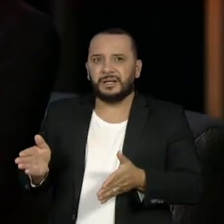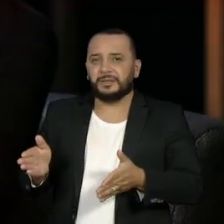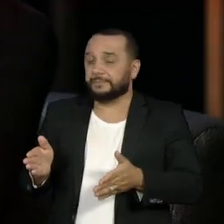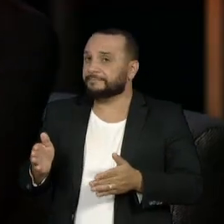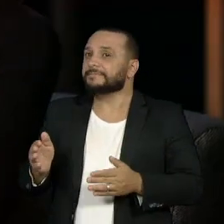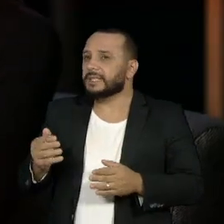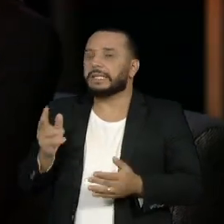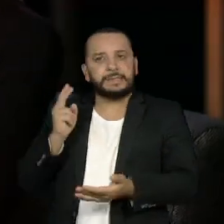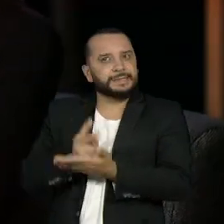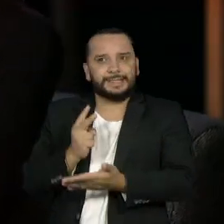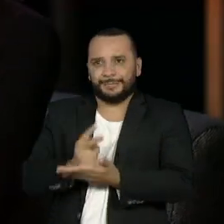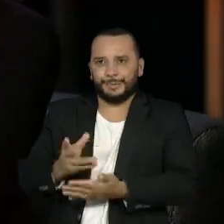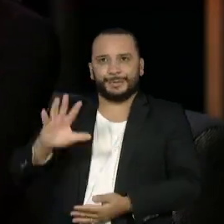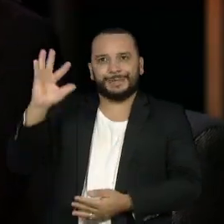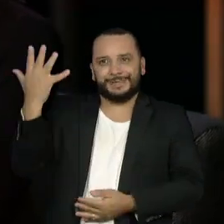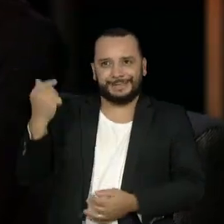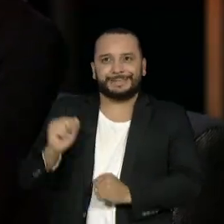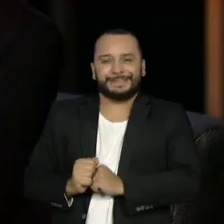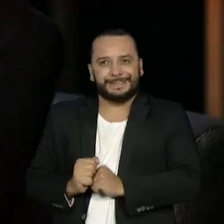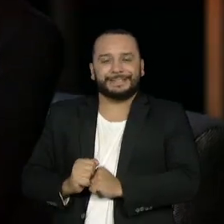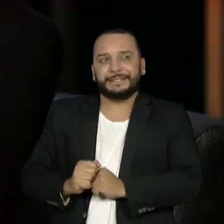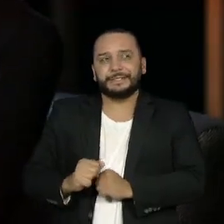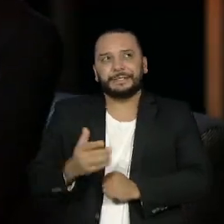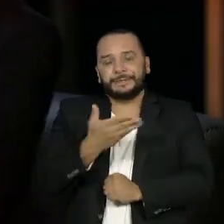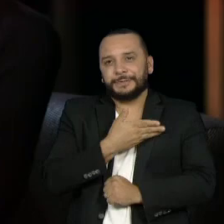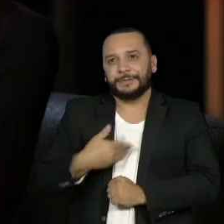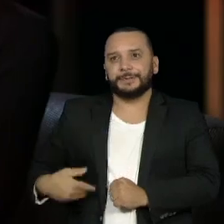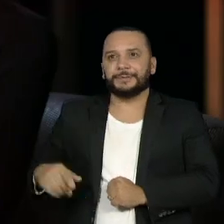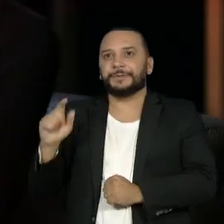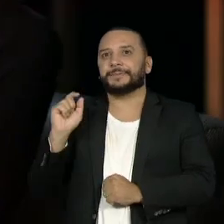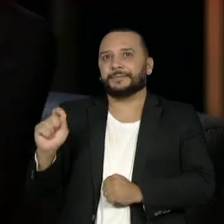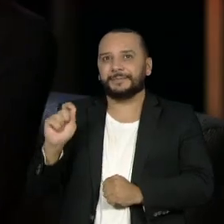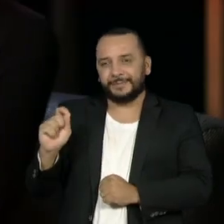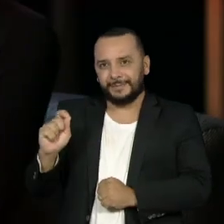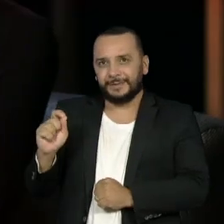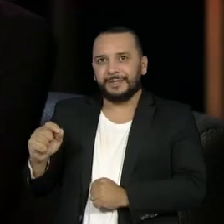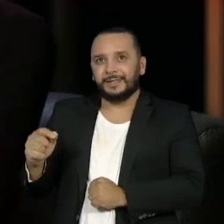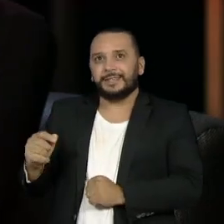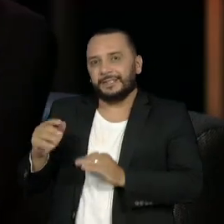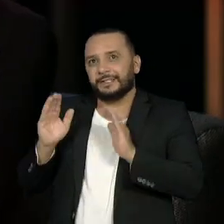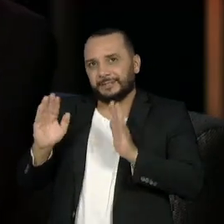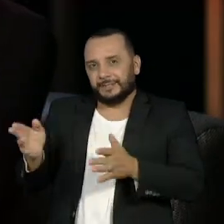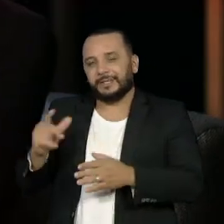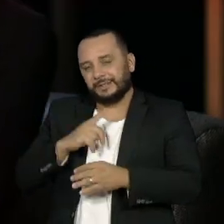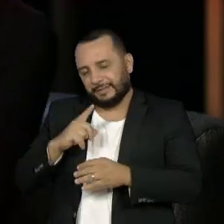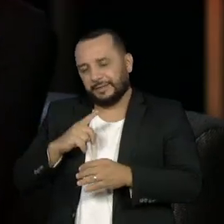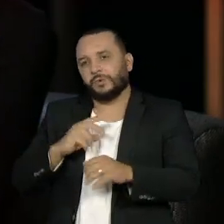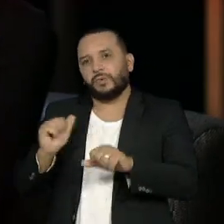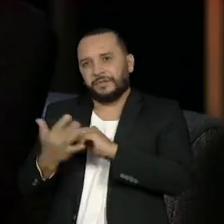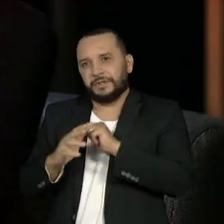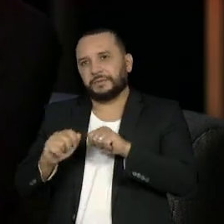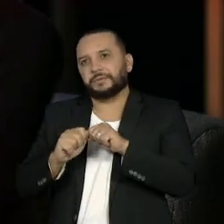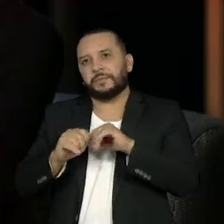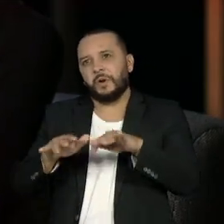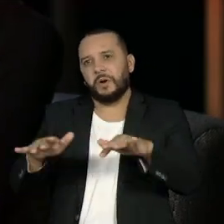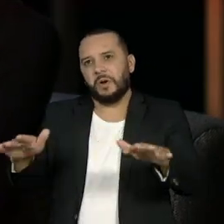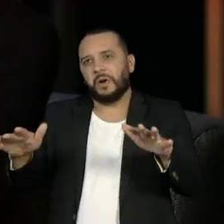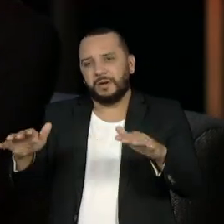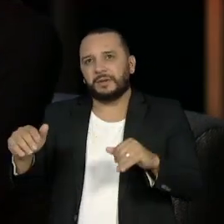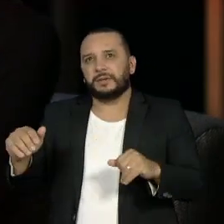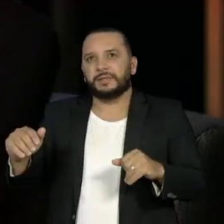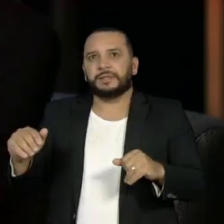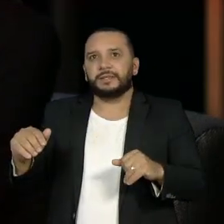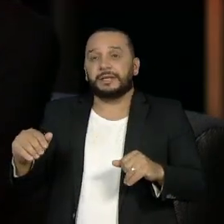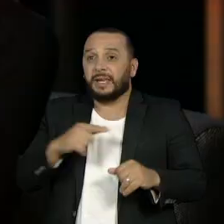isso sempre acontece quando uma autoridade é assaltada por uma epidemia uma pandemia não tem